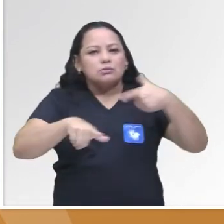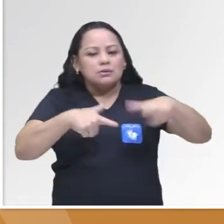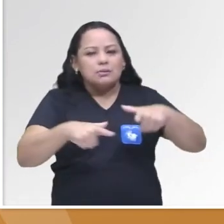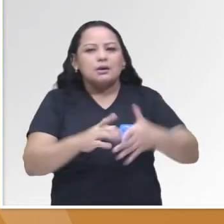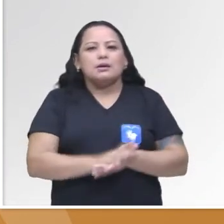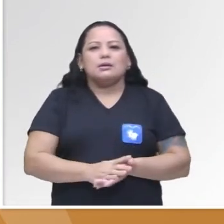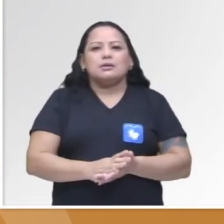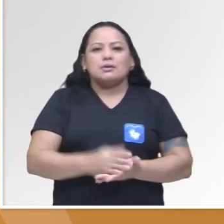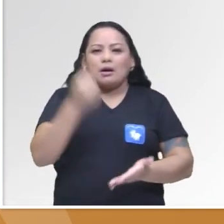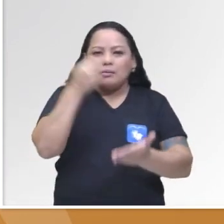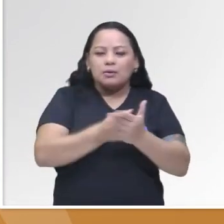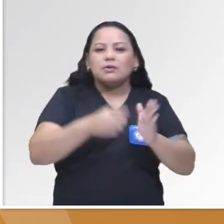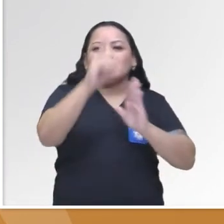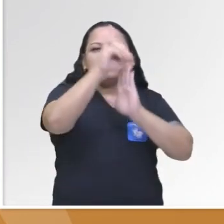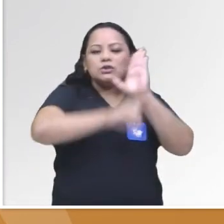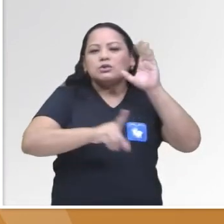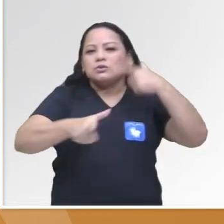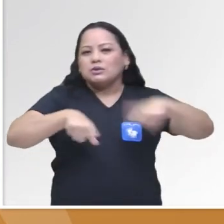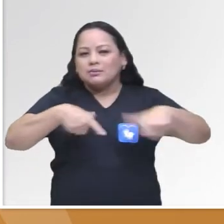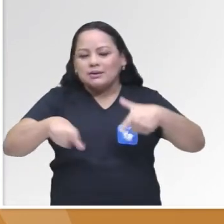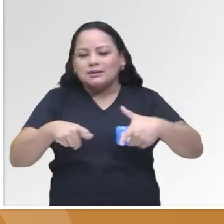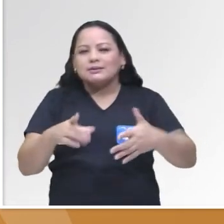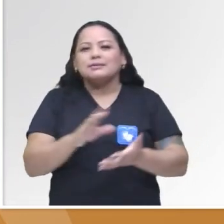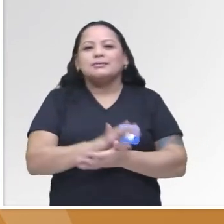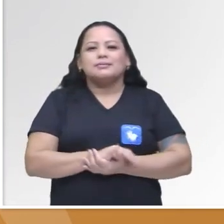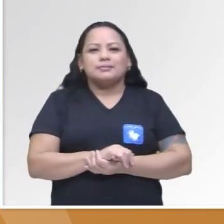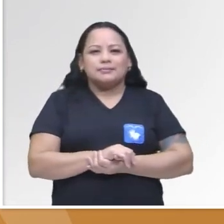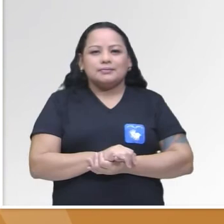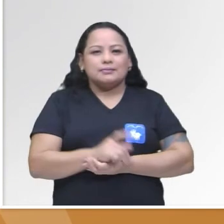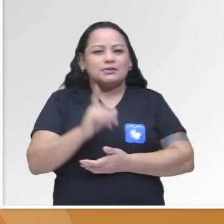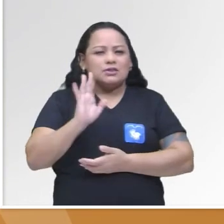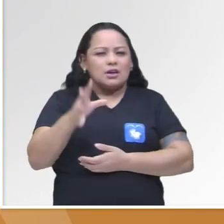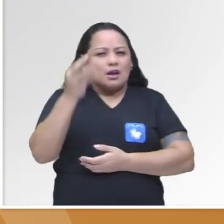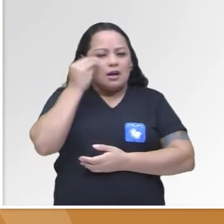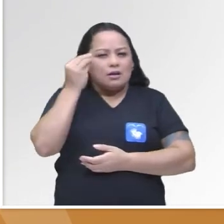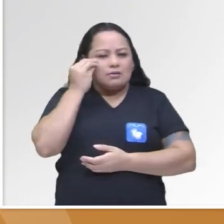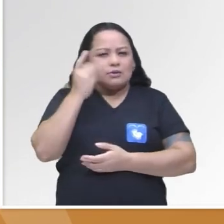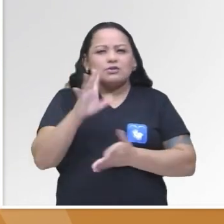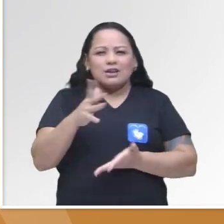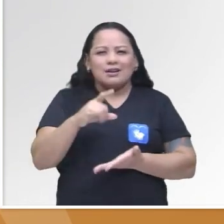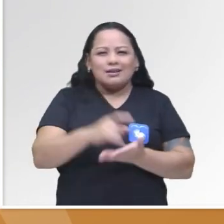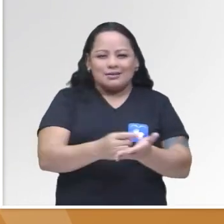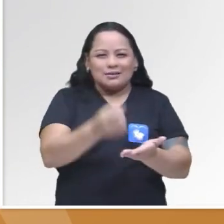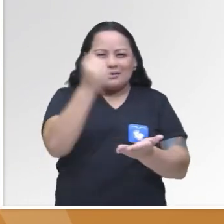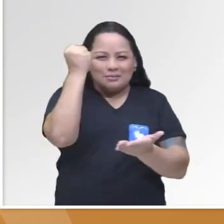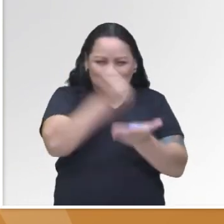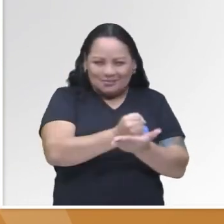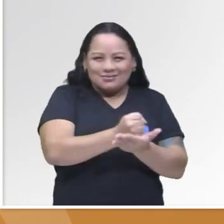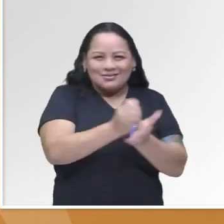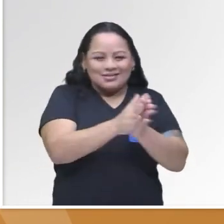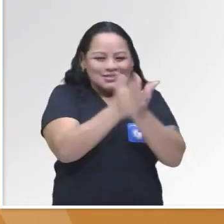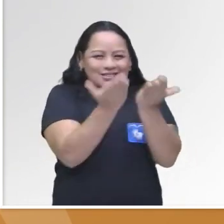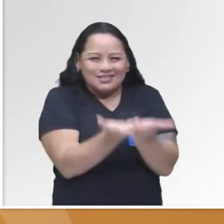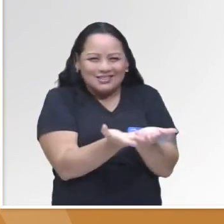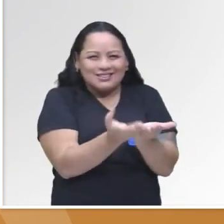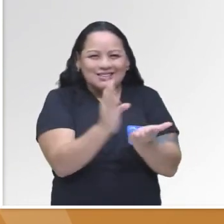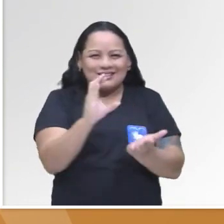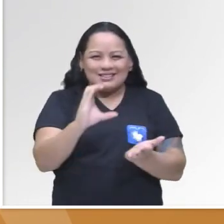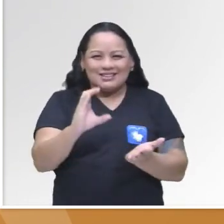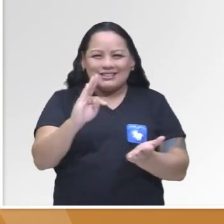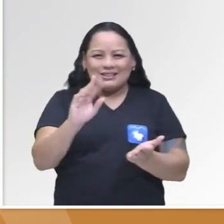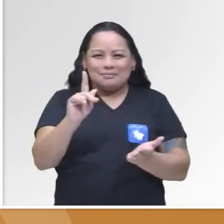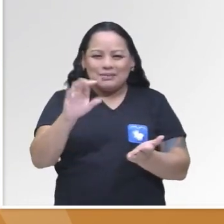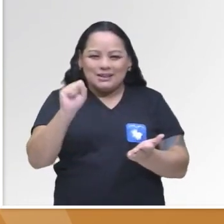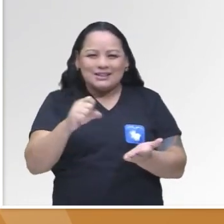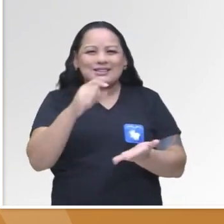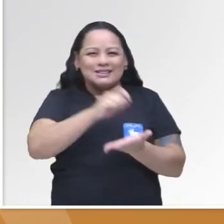direitos trabalhistas. Olha só, se você já trabalha de carteira assinada, se você tem, de fato, sua carteira assinada, se